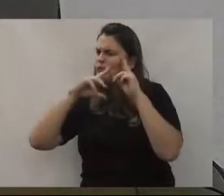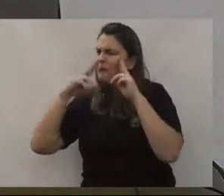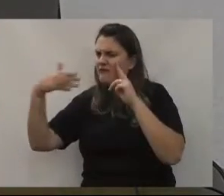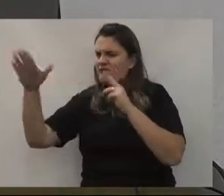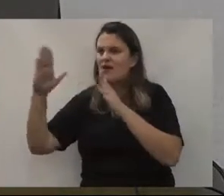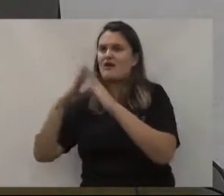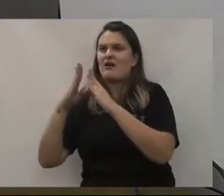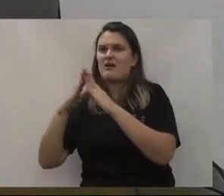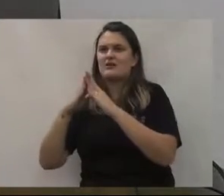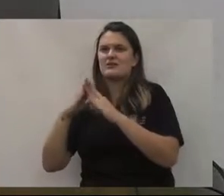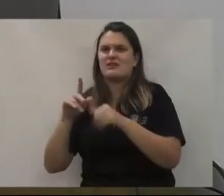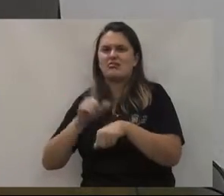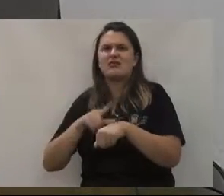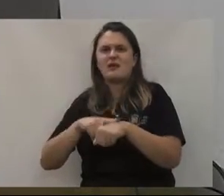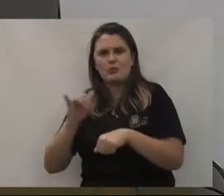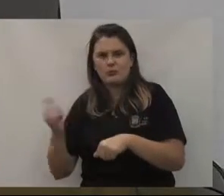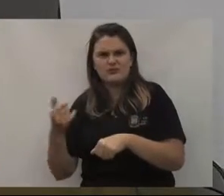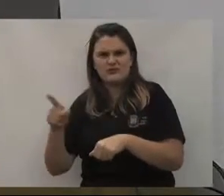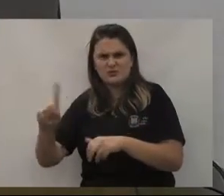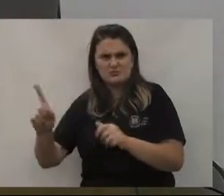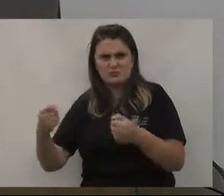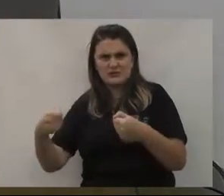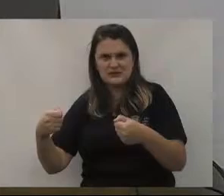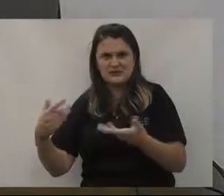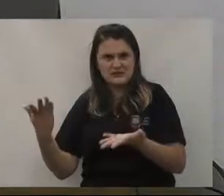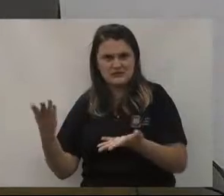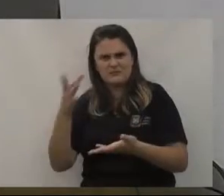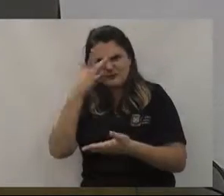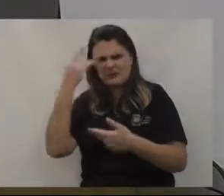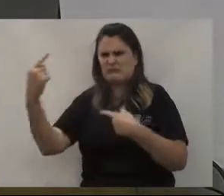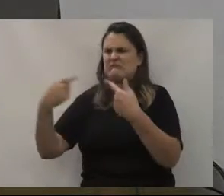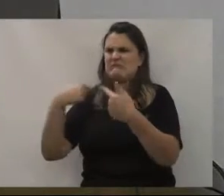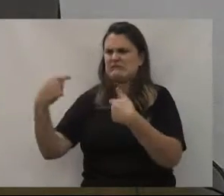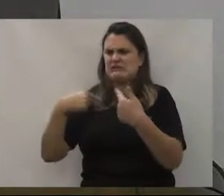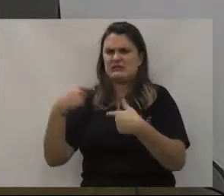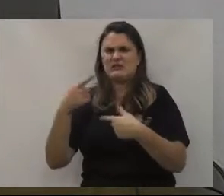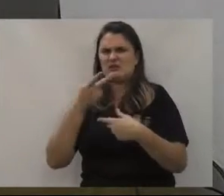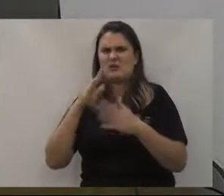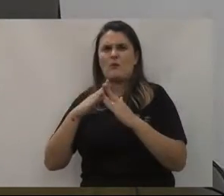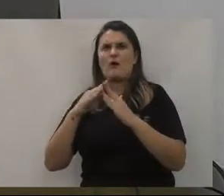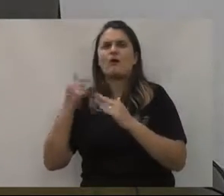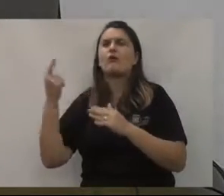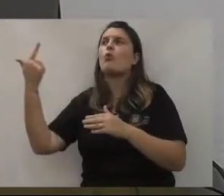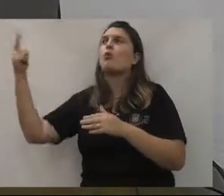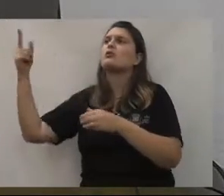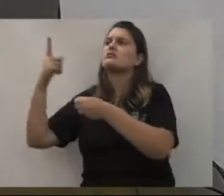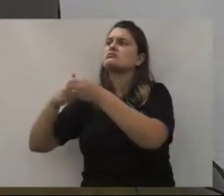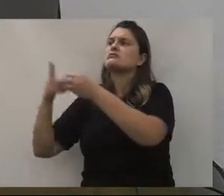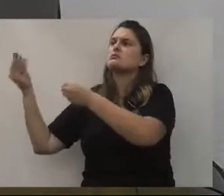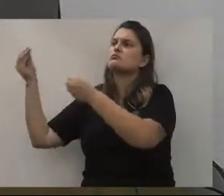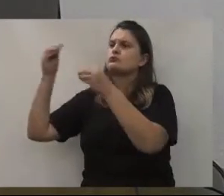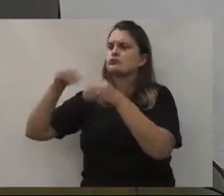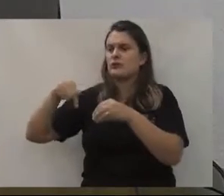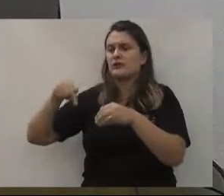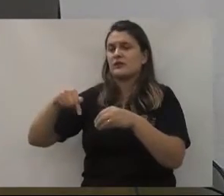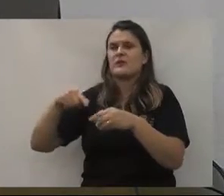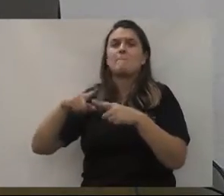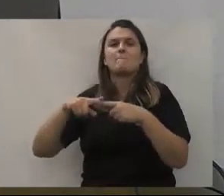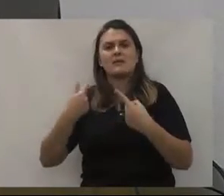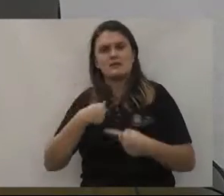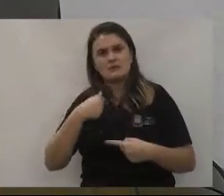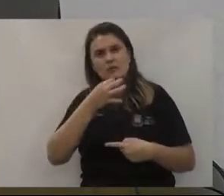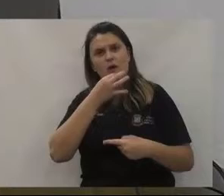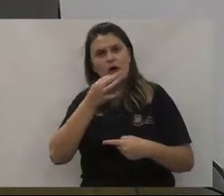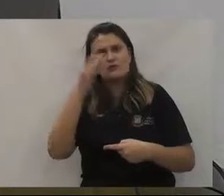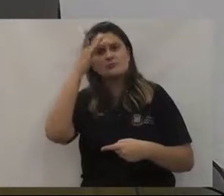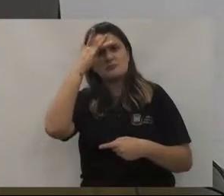você vai ganhar mais tempo com isso. Você não precisa. Eu disse, não, mas eu não sou daqui também, eu vim de fora. Mas eu acho que alguém